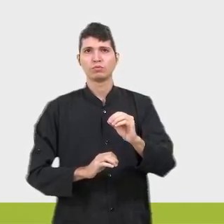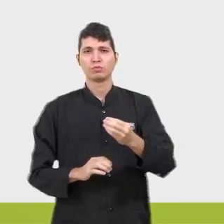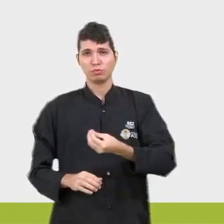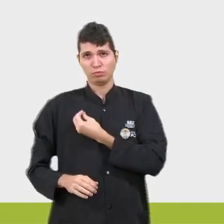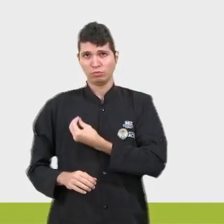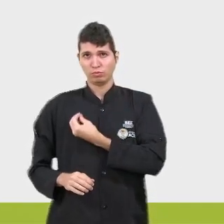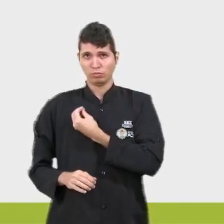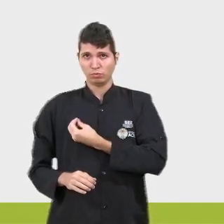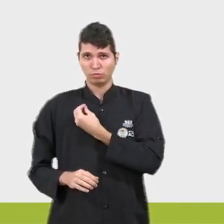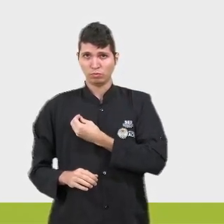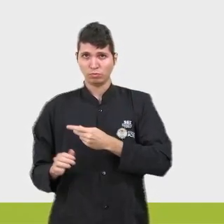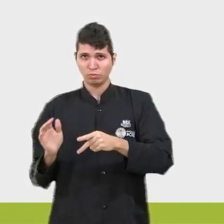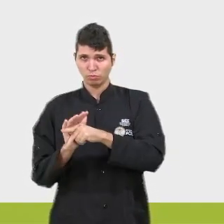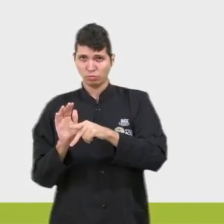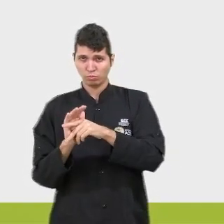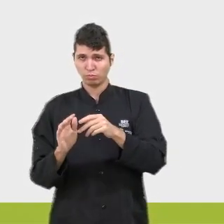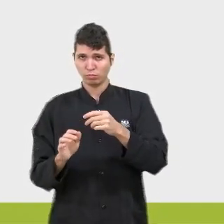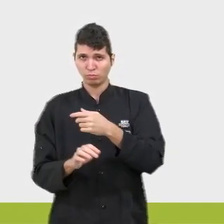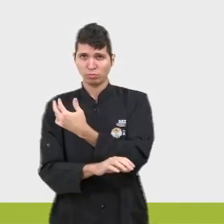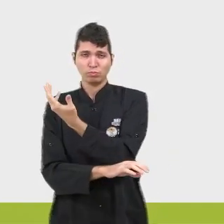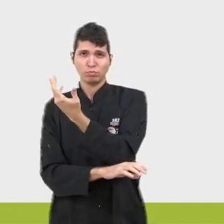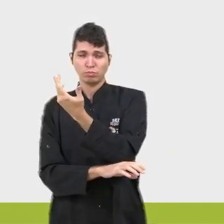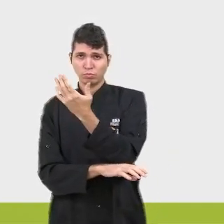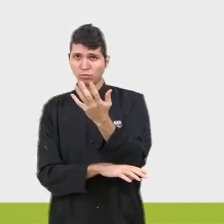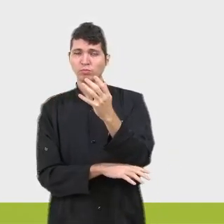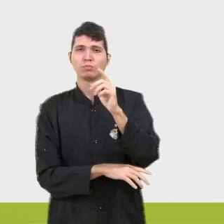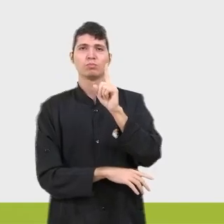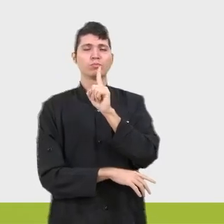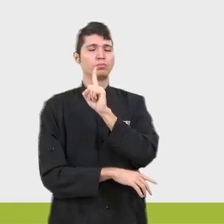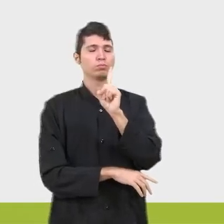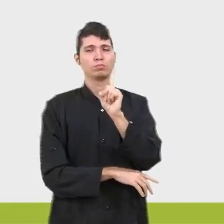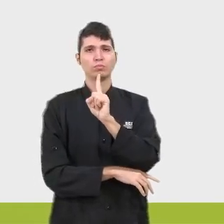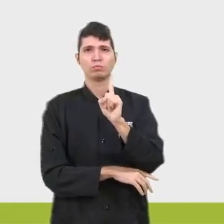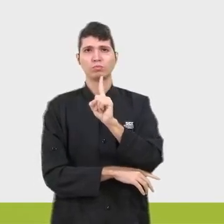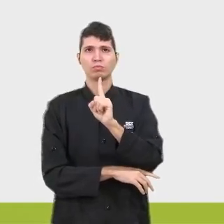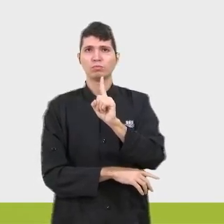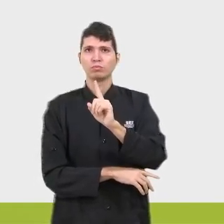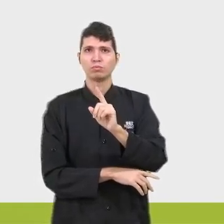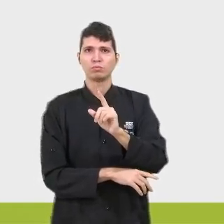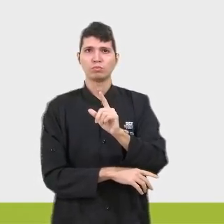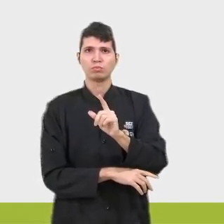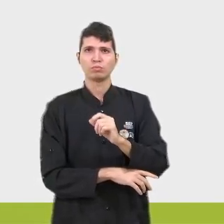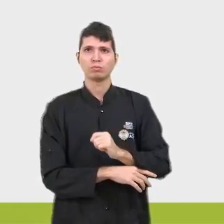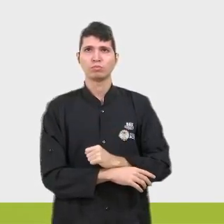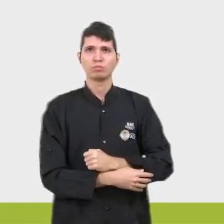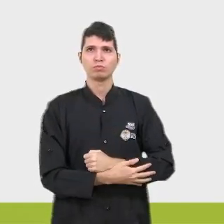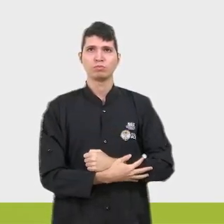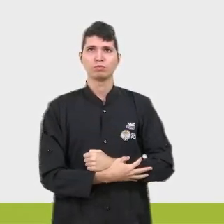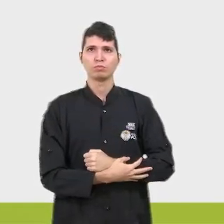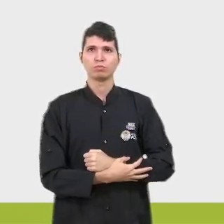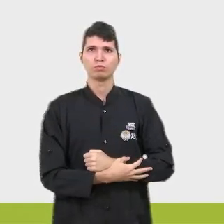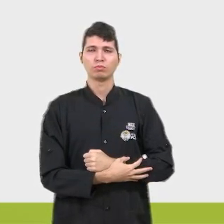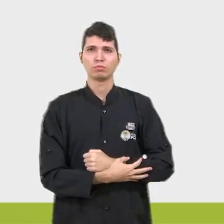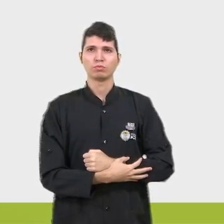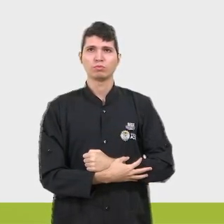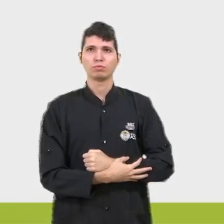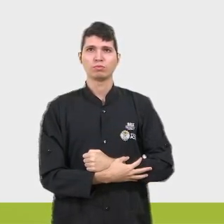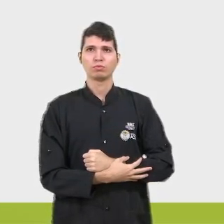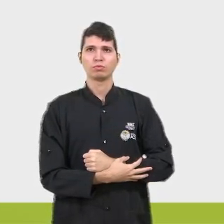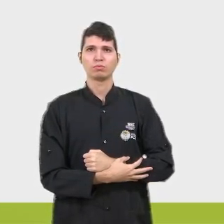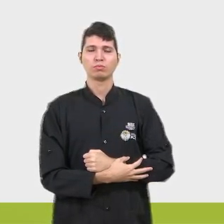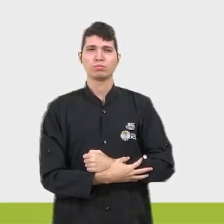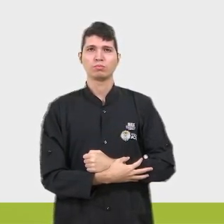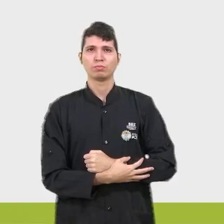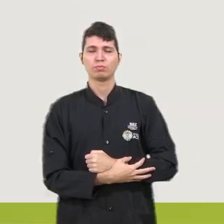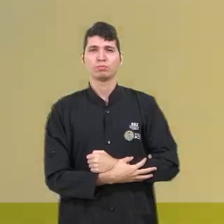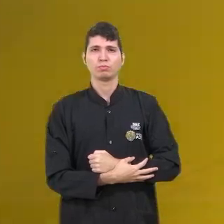as plantas? Não. Resposta correta, letra? Ou nós vamos fazer uma descrição disso ainda? Para